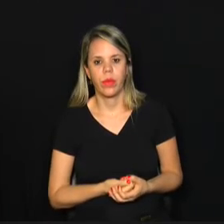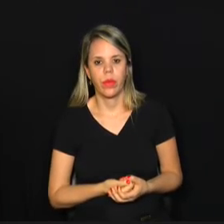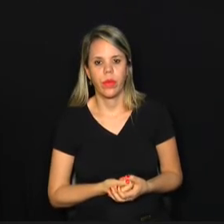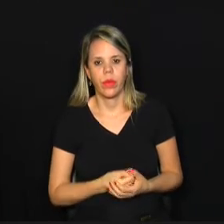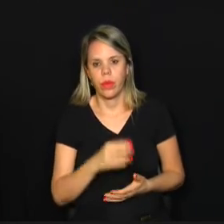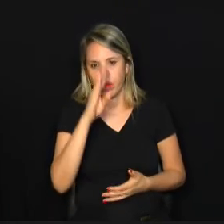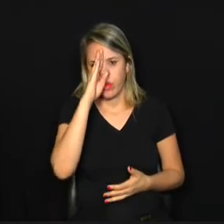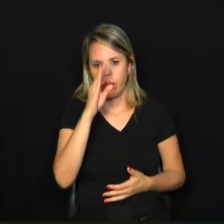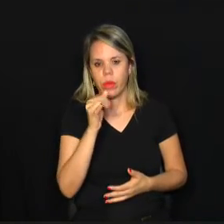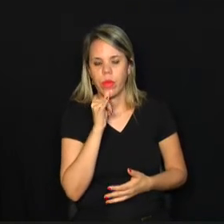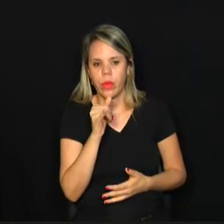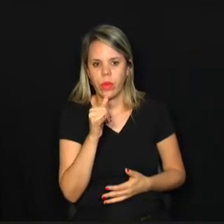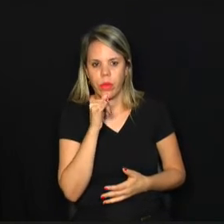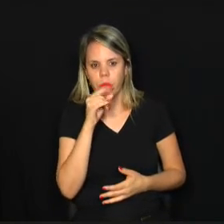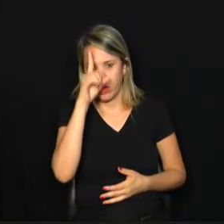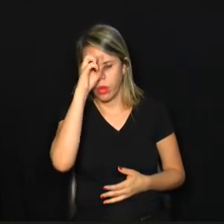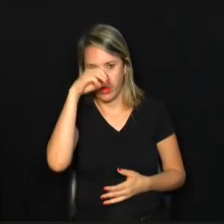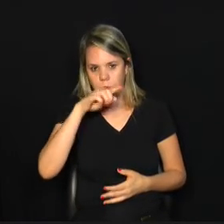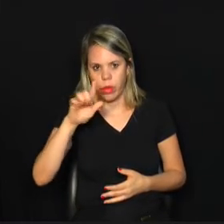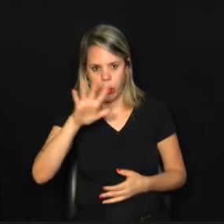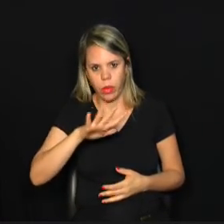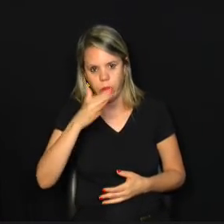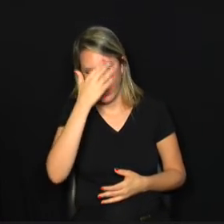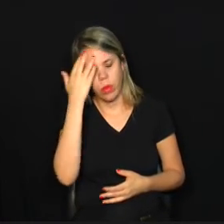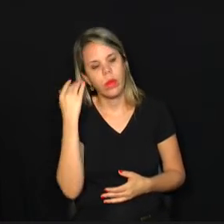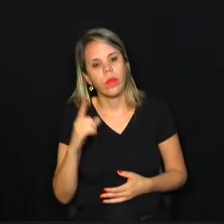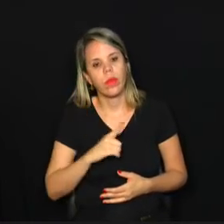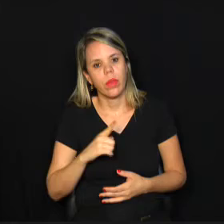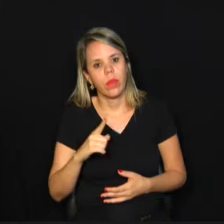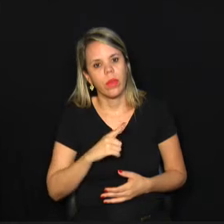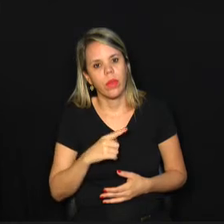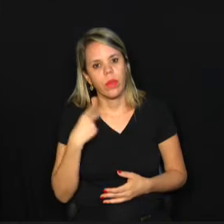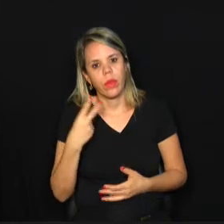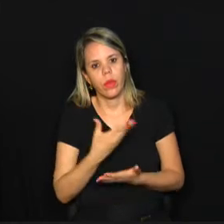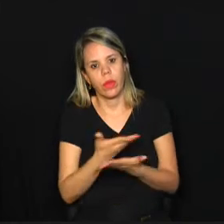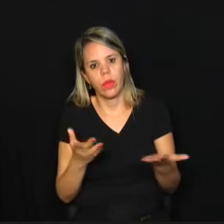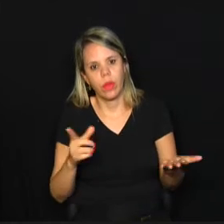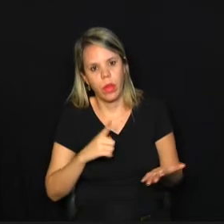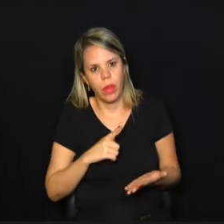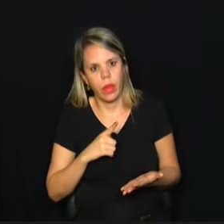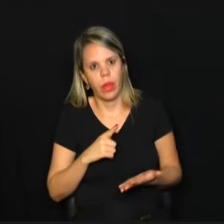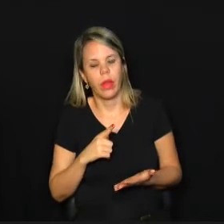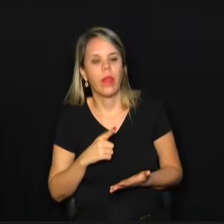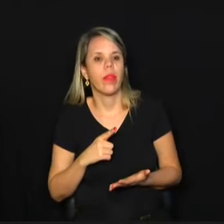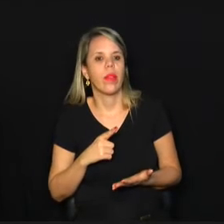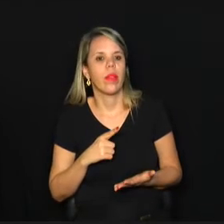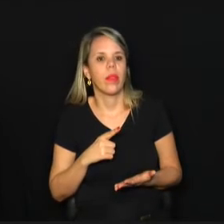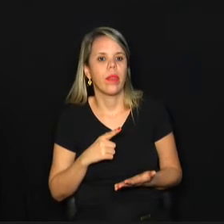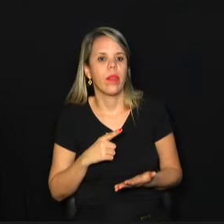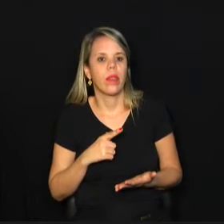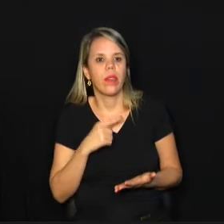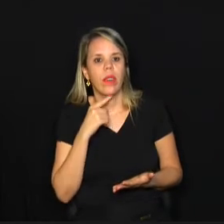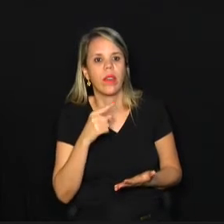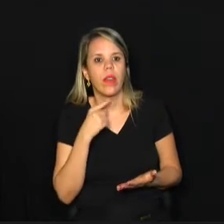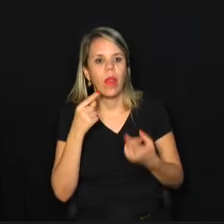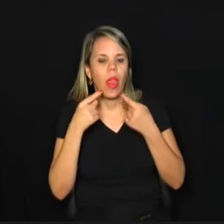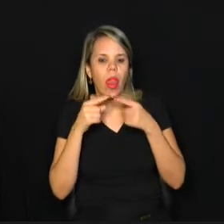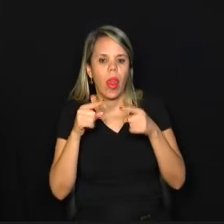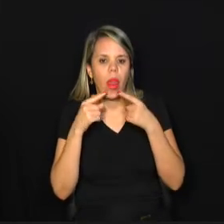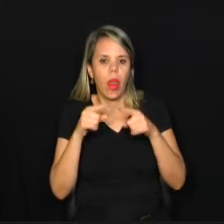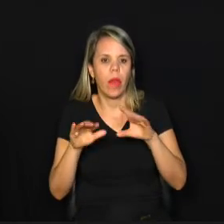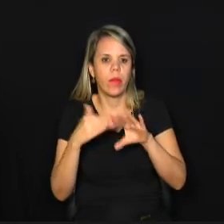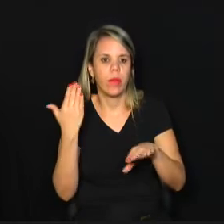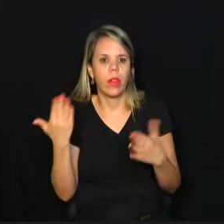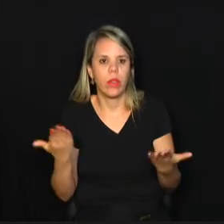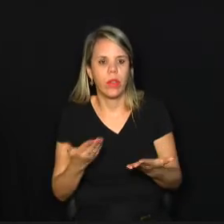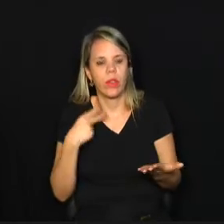principalmente com relação à rede Marugate, né? Nossa, vereadores, a gente tem recebido muito essas reclamações. Hoje